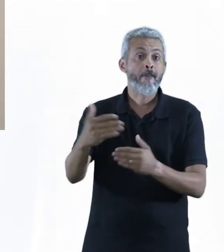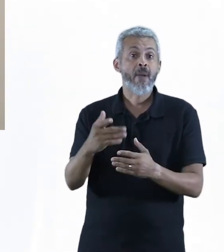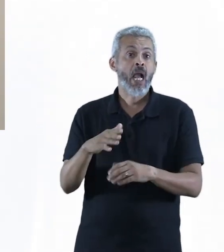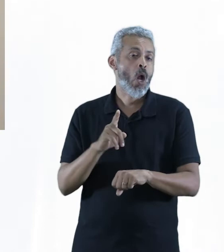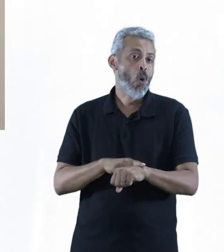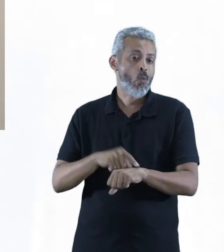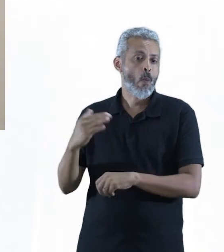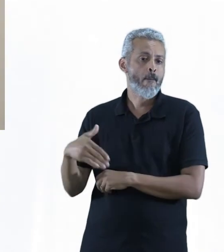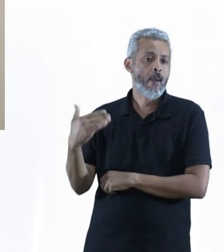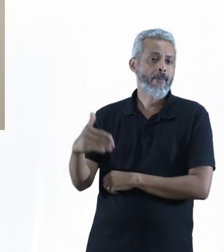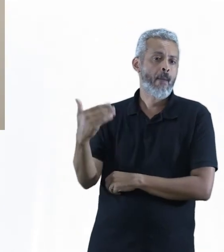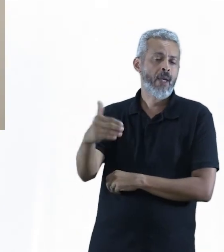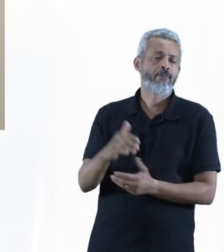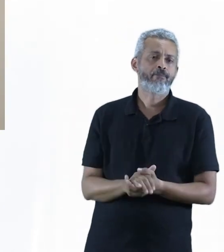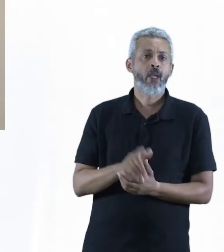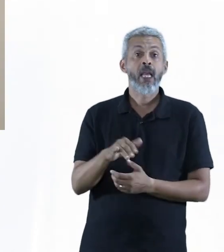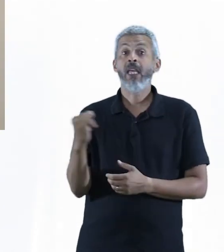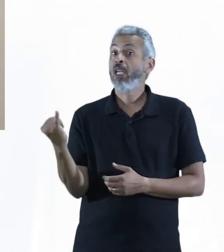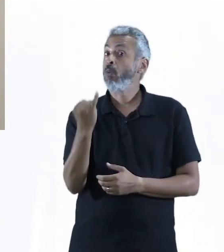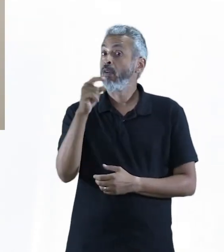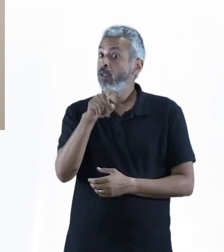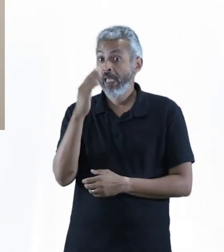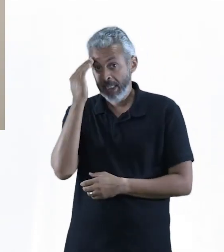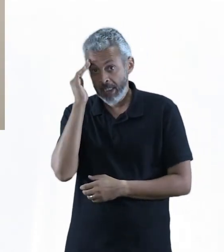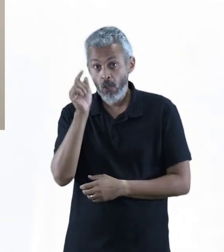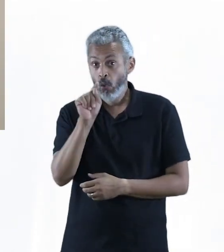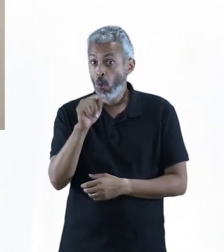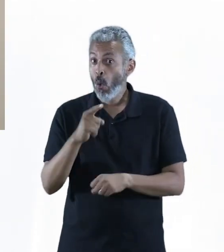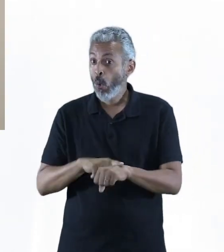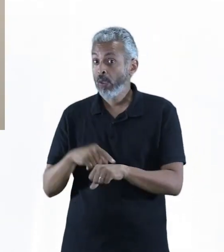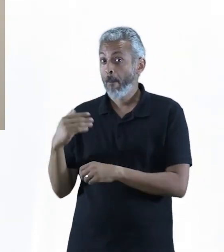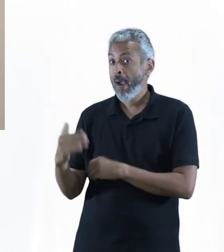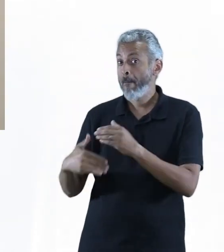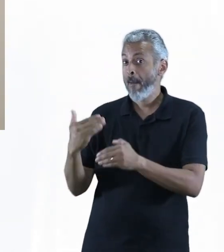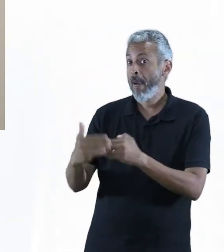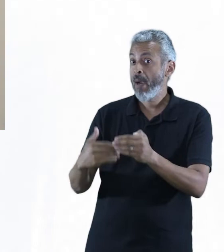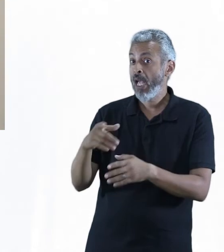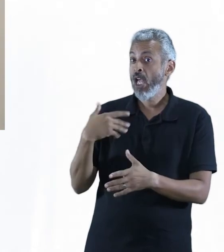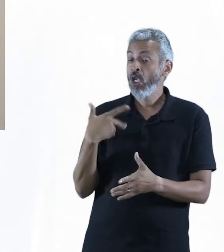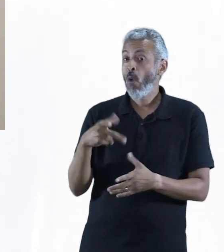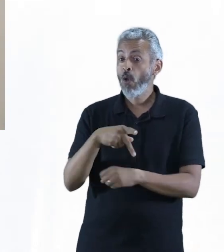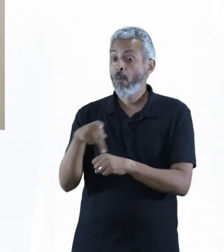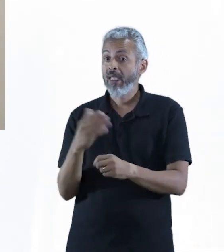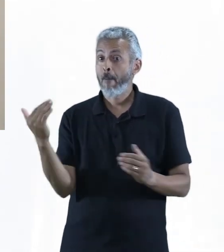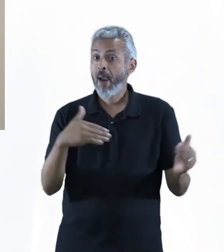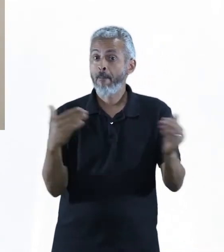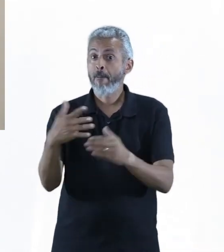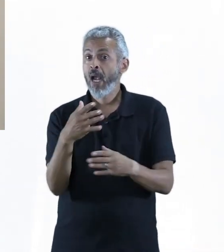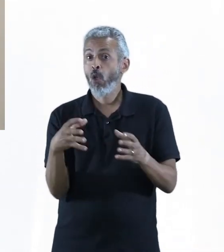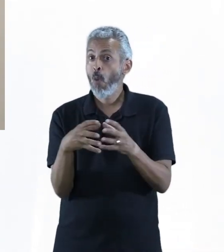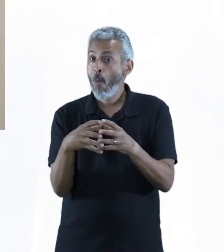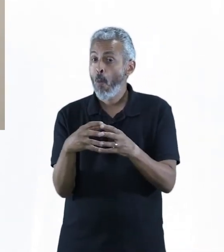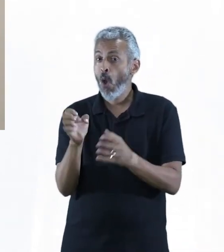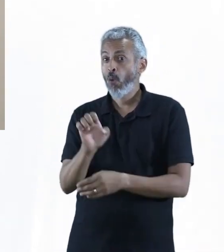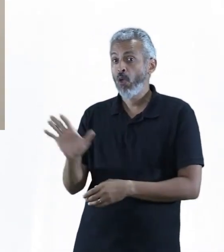é muito importante você entender que o tempo passando e os países entrando nesse bloco europeu para se tornar cada vez